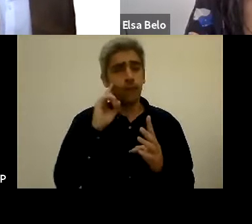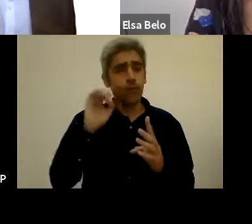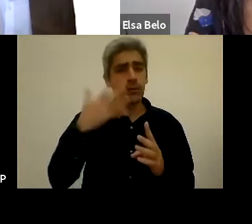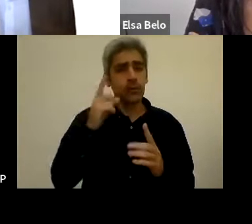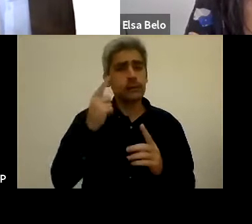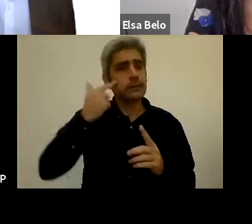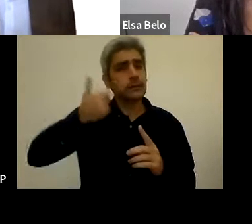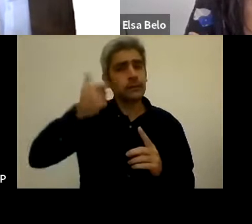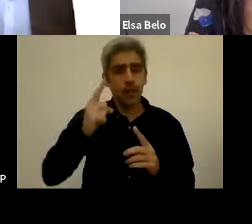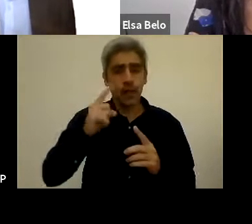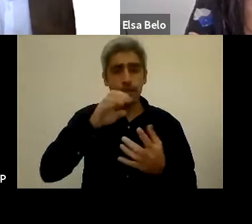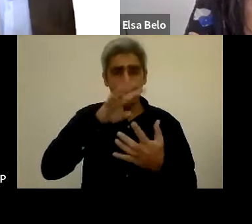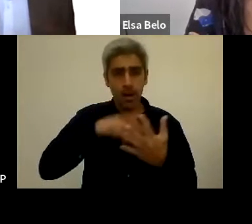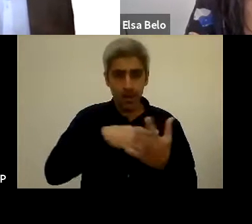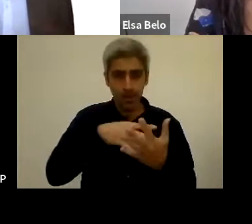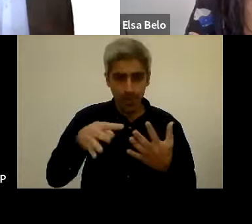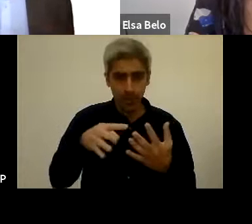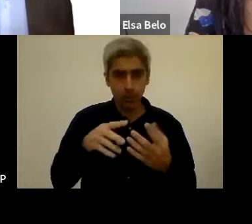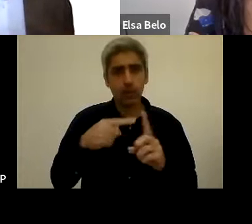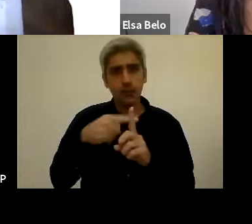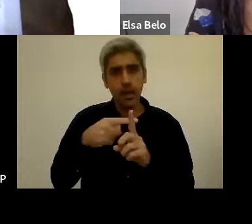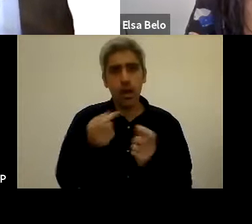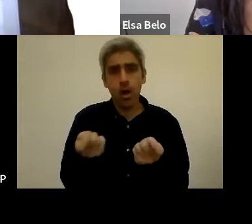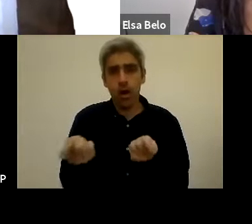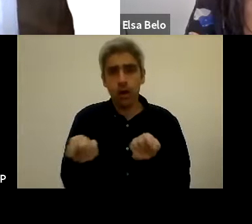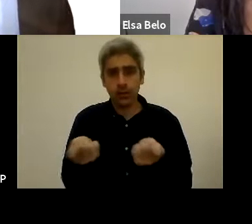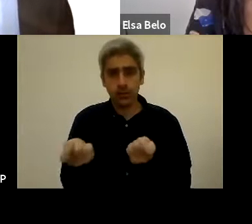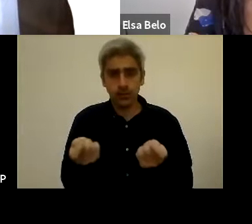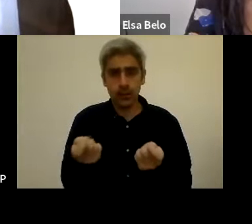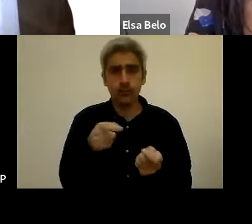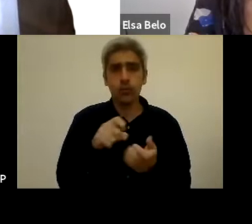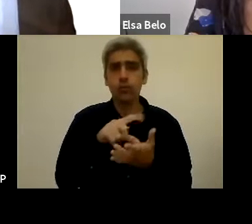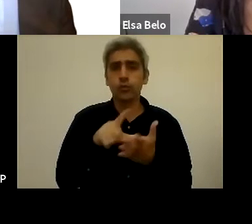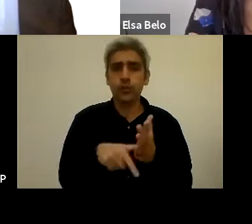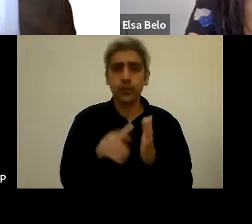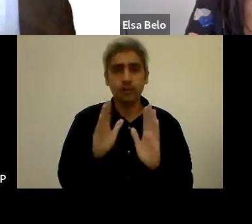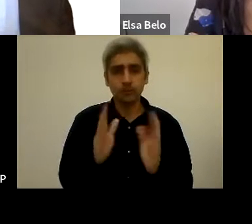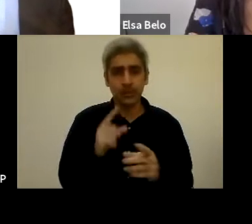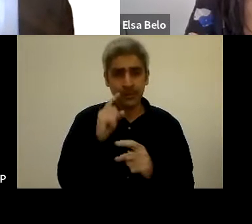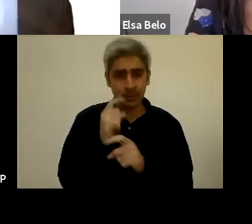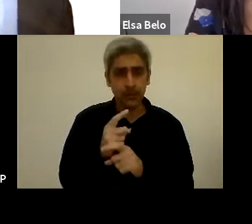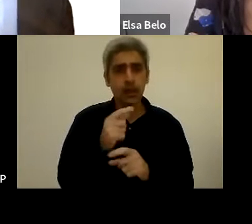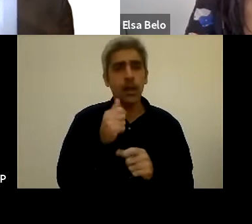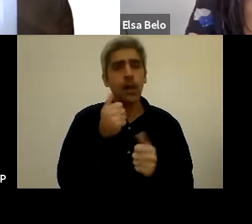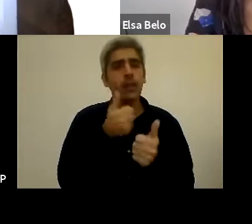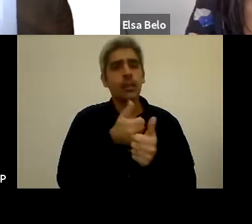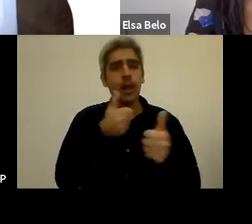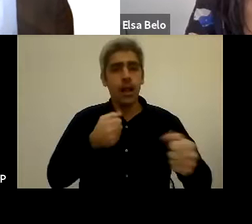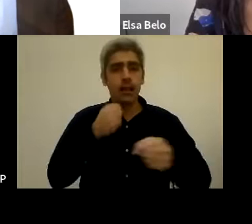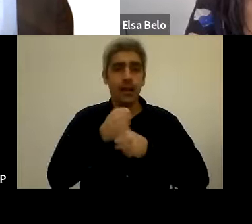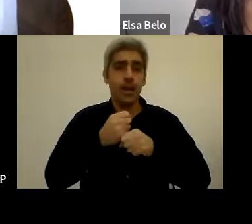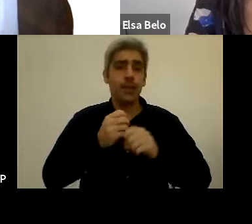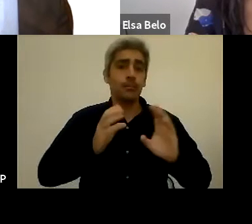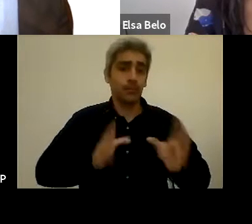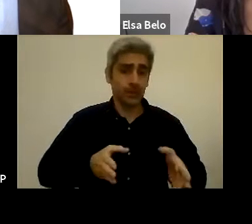organização. Planeamento e organização porque a gestão de projetos isso requer, porque o teletrabalho isso requer também, e portanto